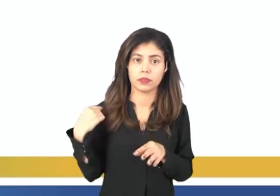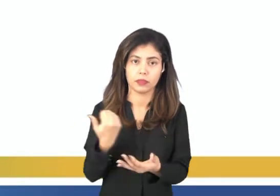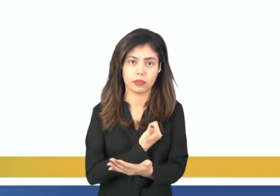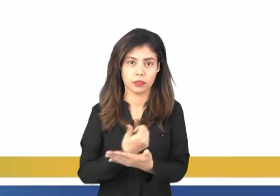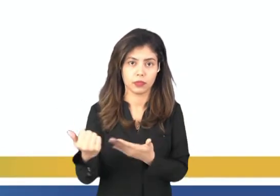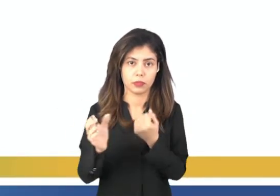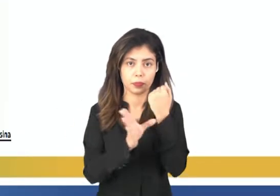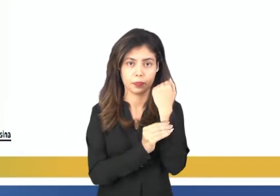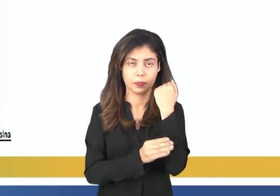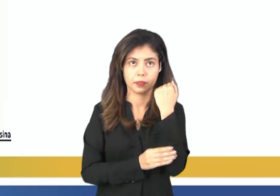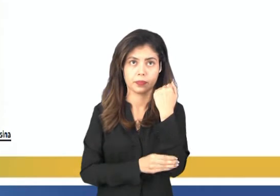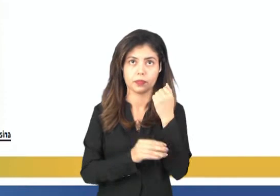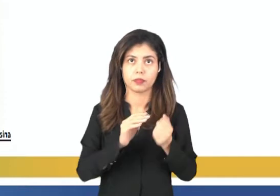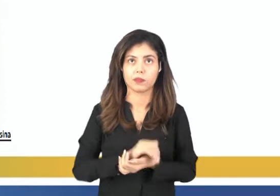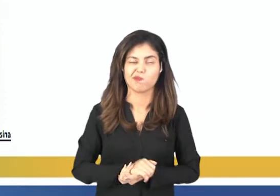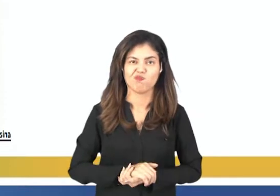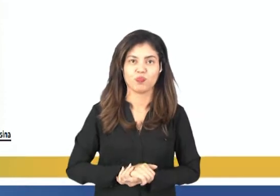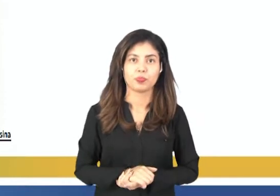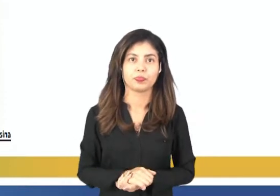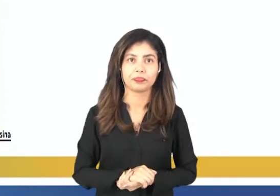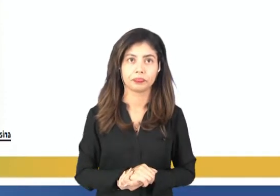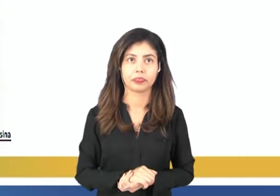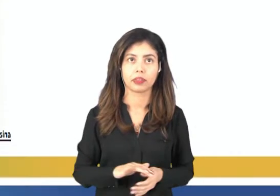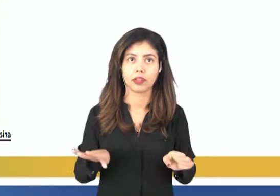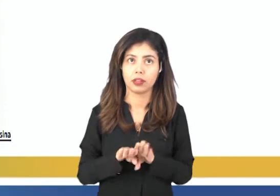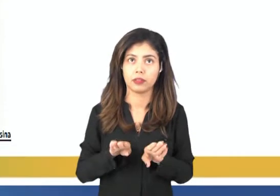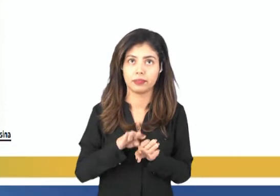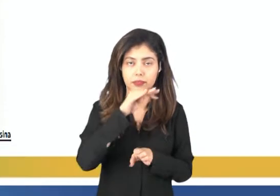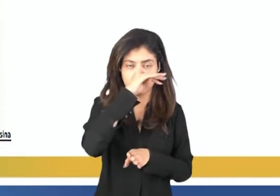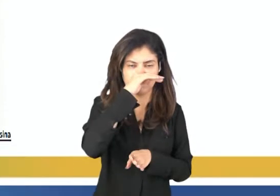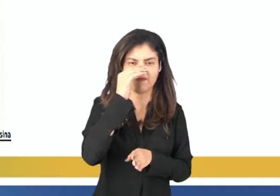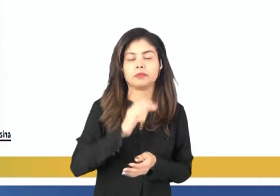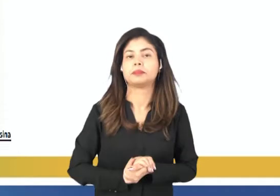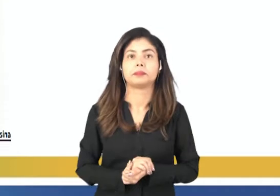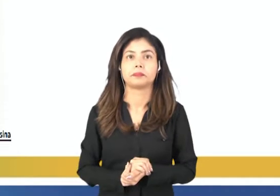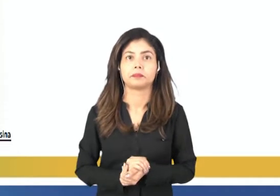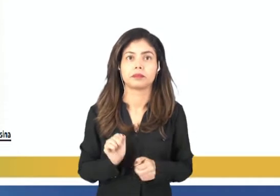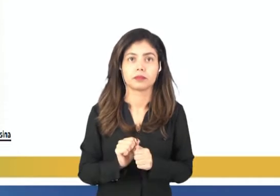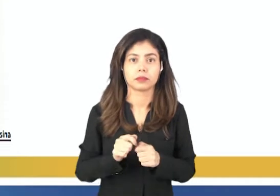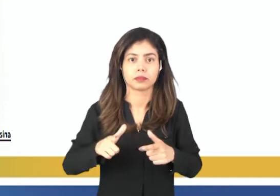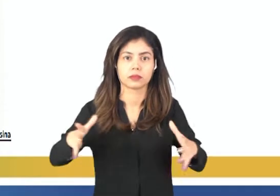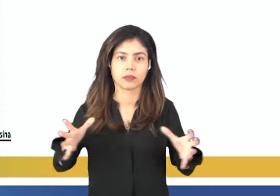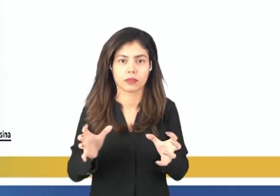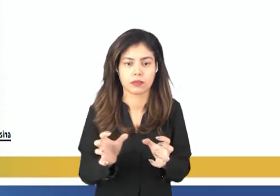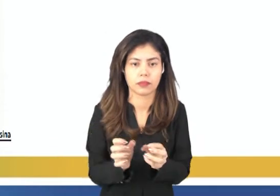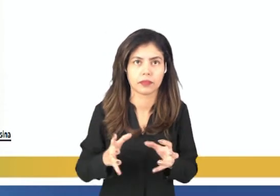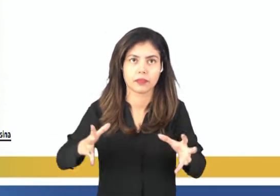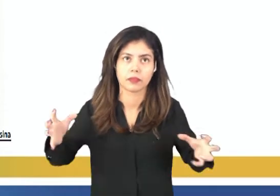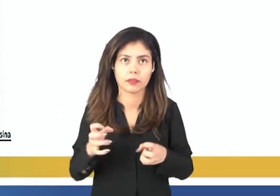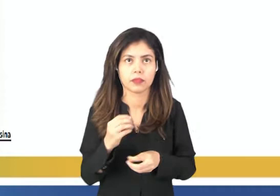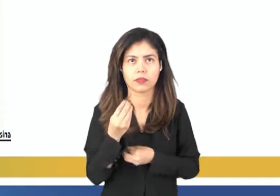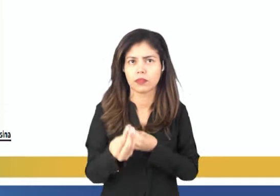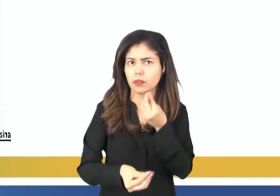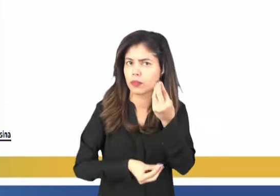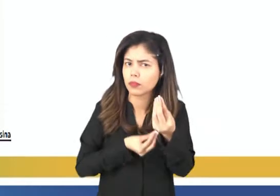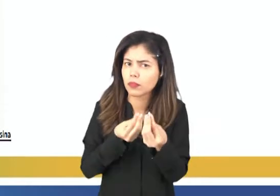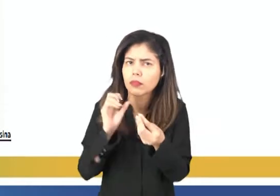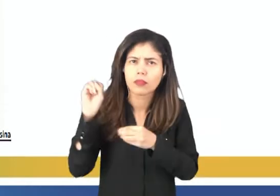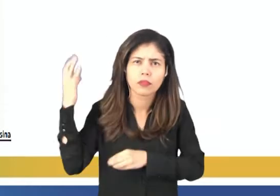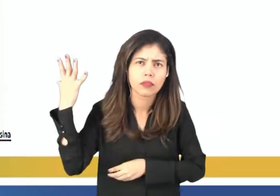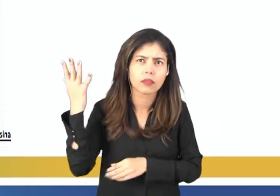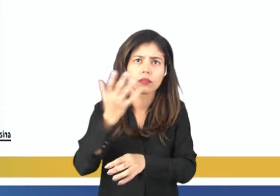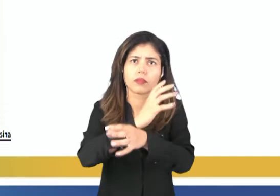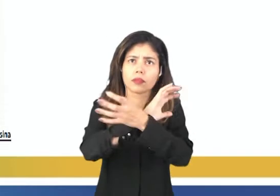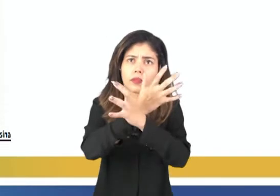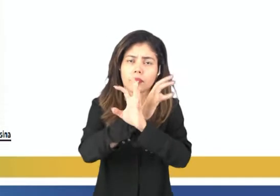dos nossos músculos bom e nós temos aí também a contração dos músculos esqueléticos como é que será que acontece